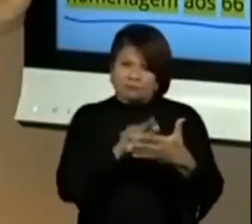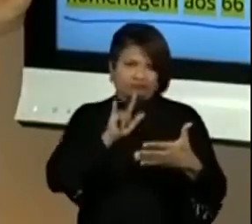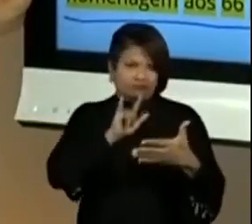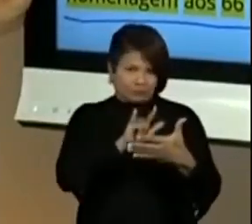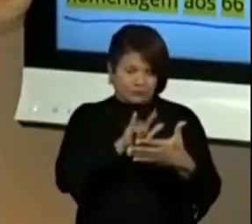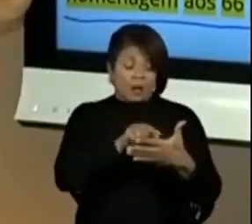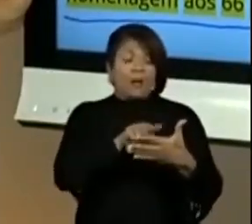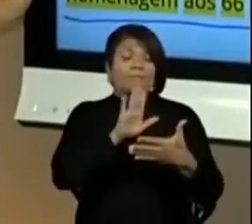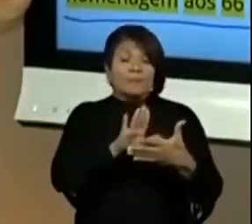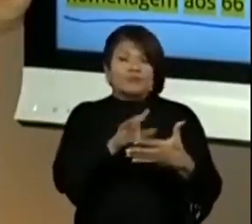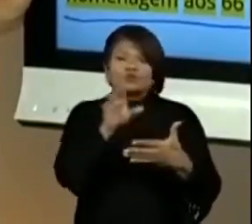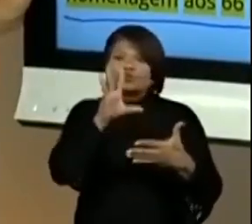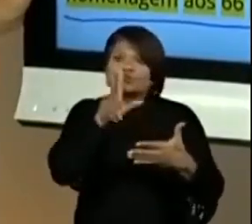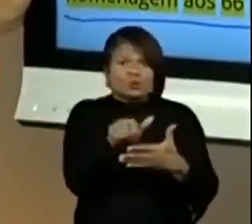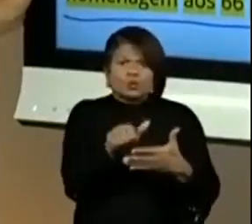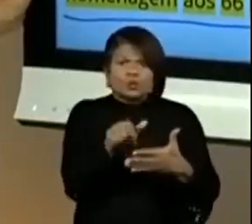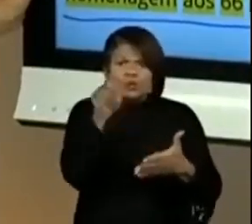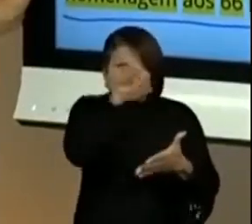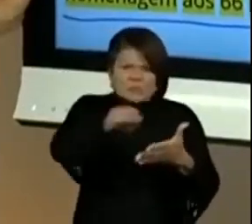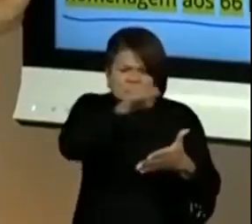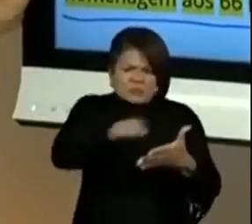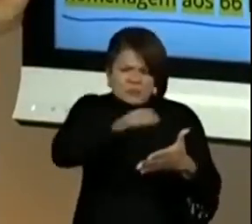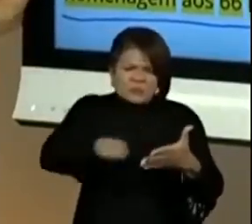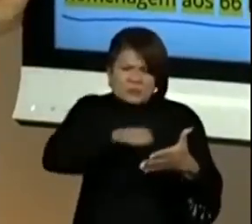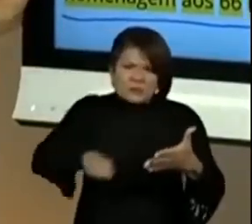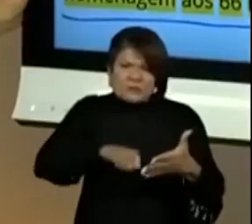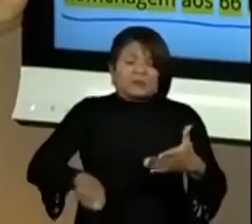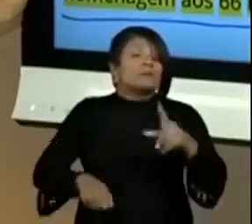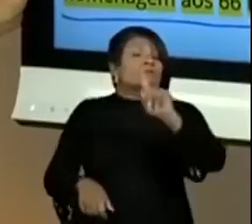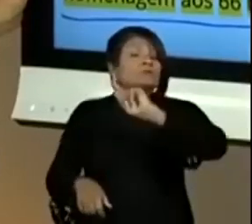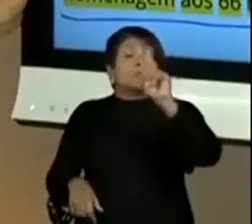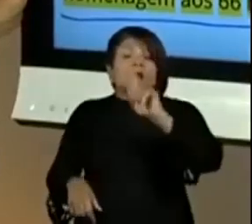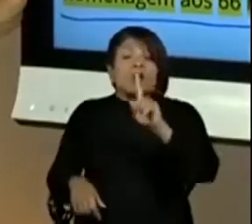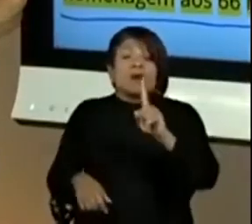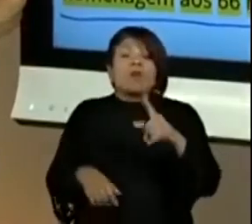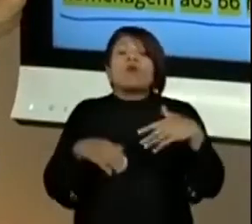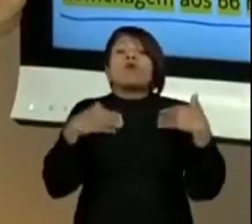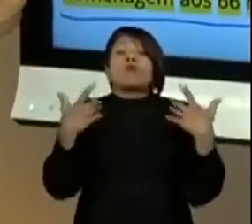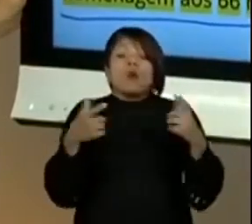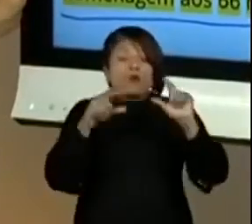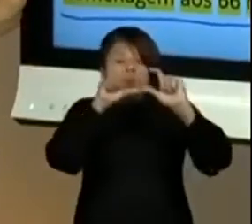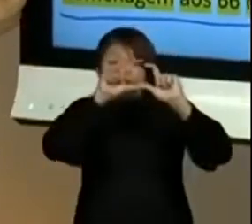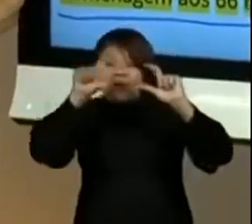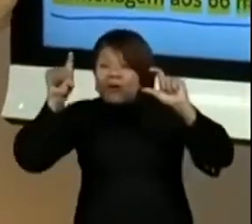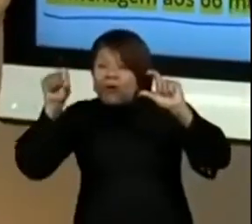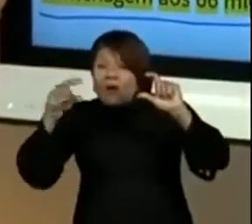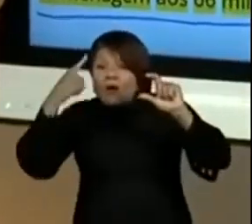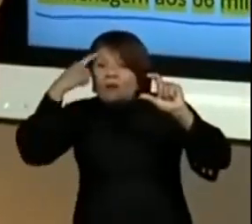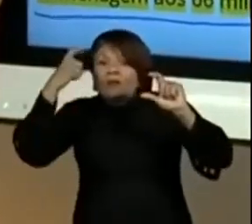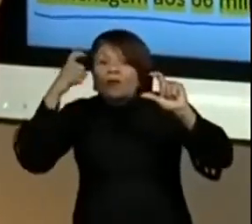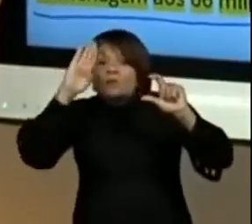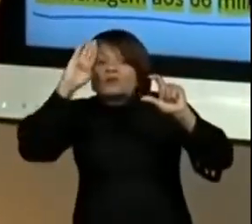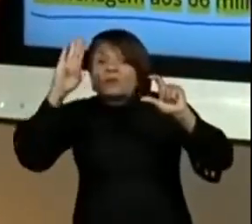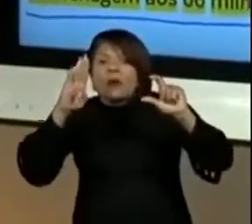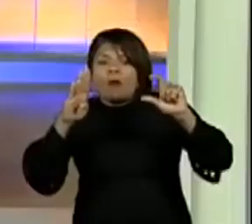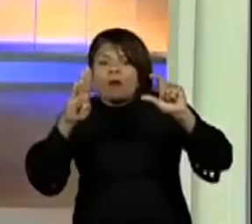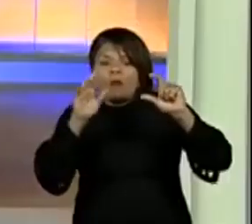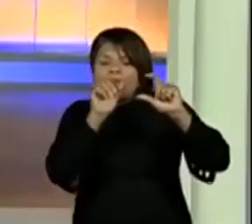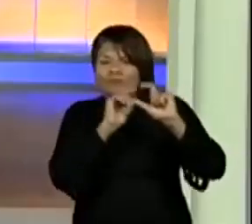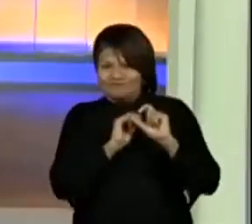é tudo que a gente grifa, não é tudo que a gente marca. É qual é a ideia daquela parte do texto. Nesse caso, eu